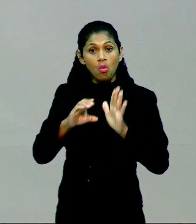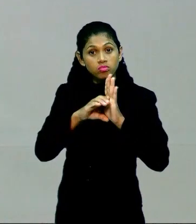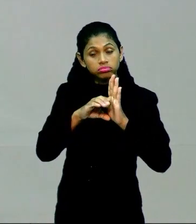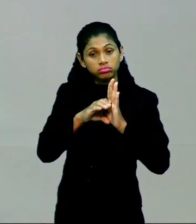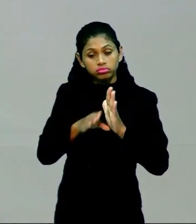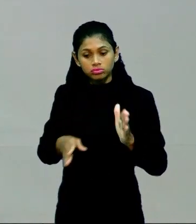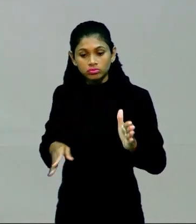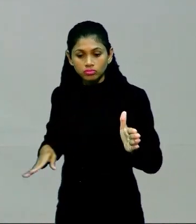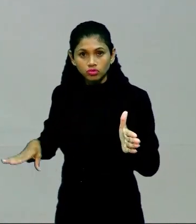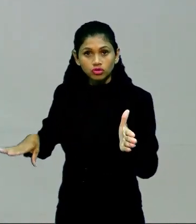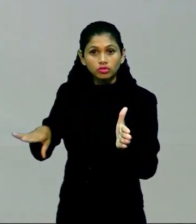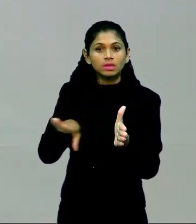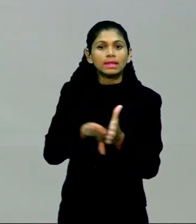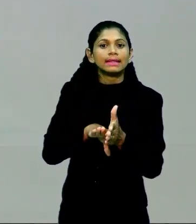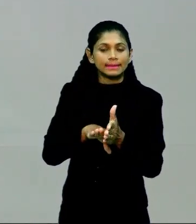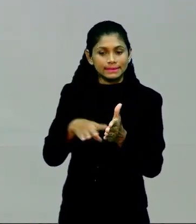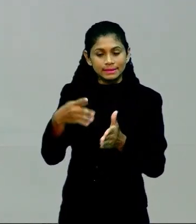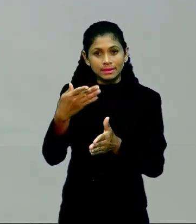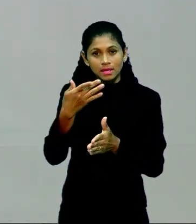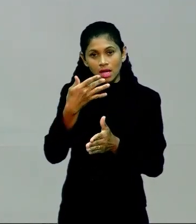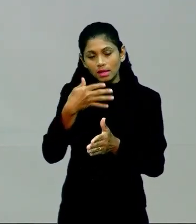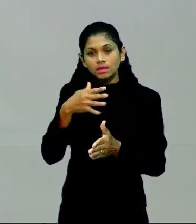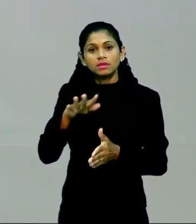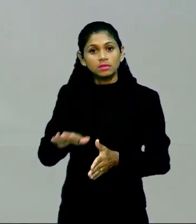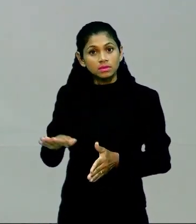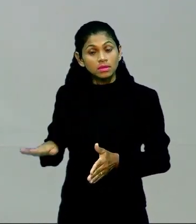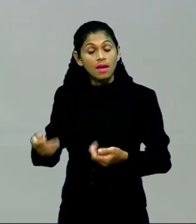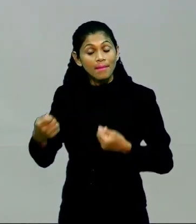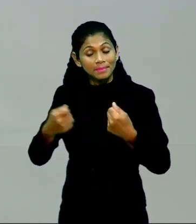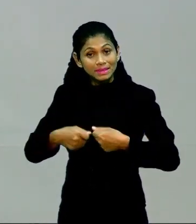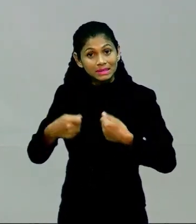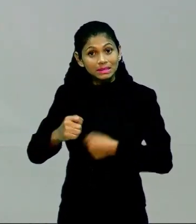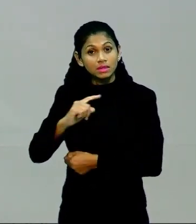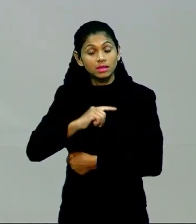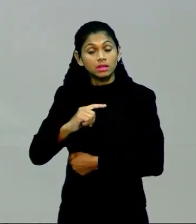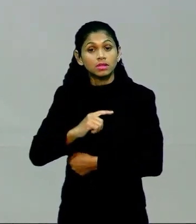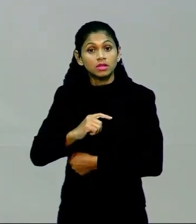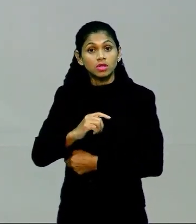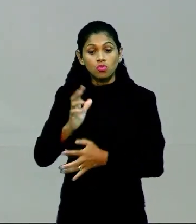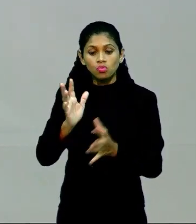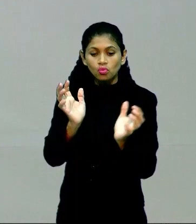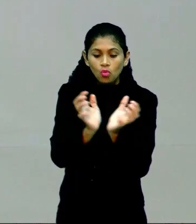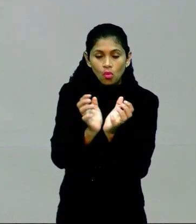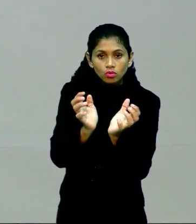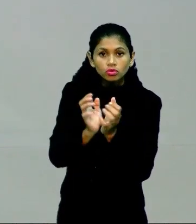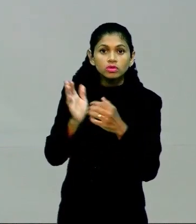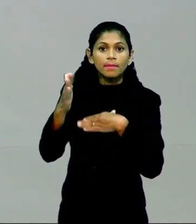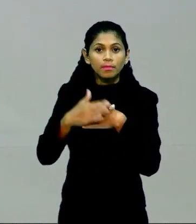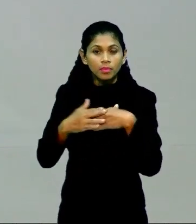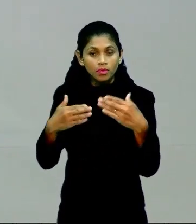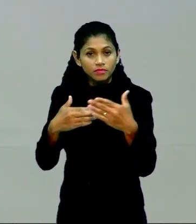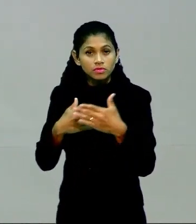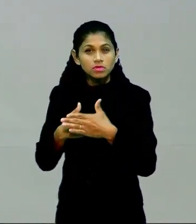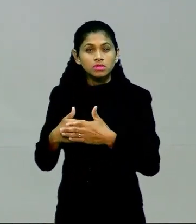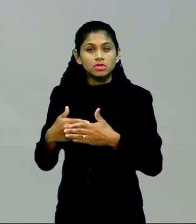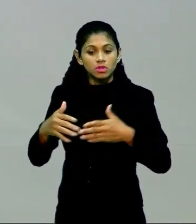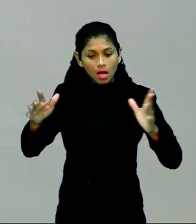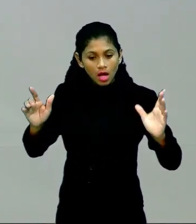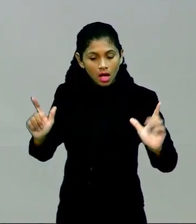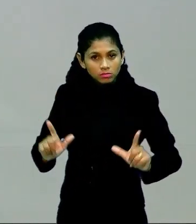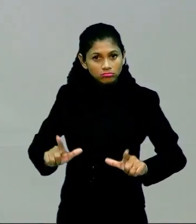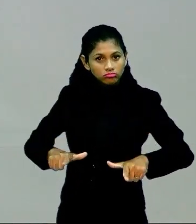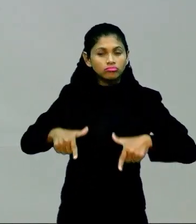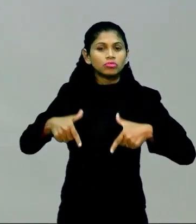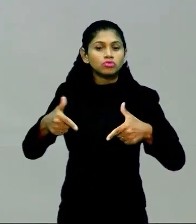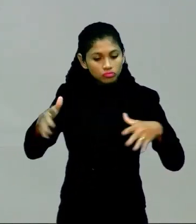crianças, realmente deve haver um conjunto de profissionais empenhados, né, em fazer esses tipos de